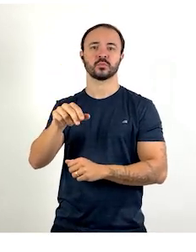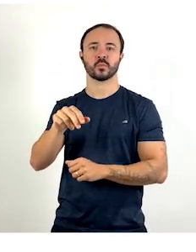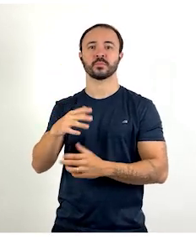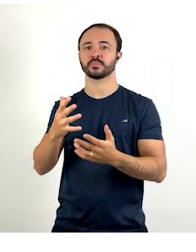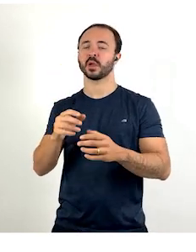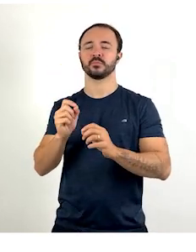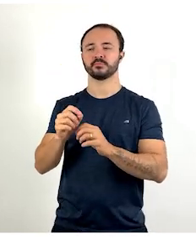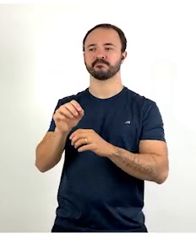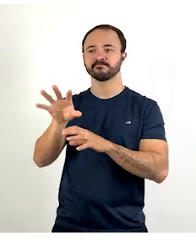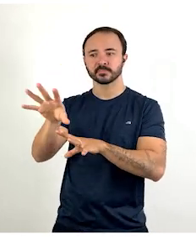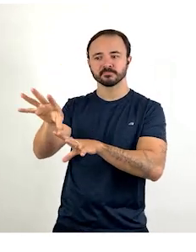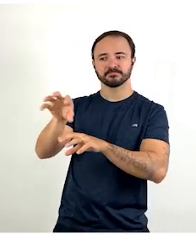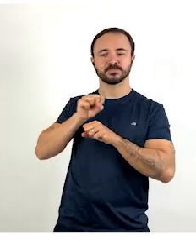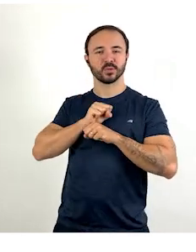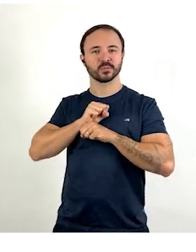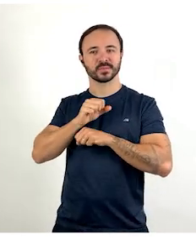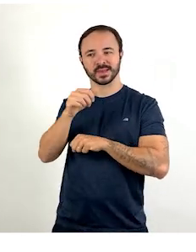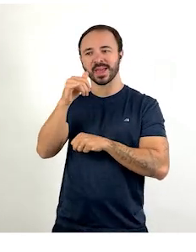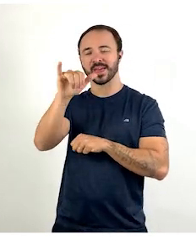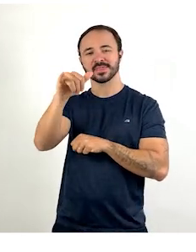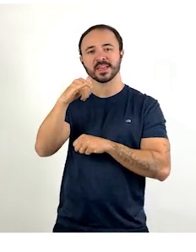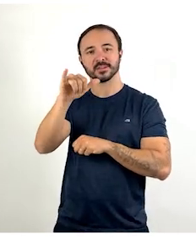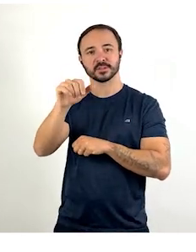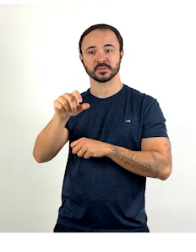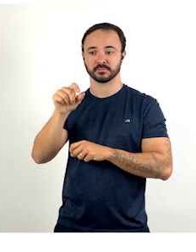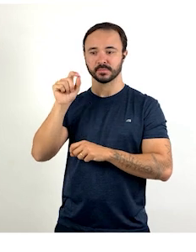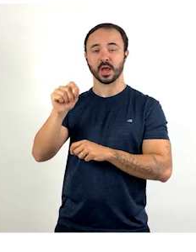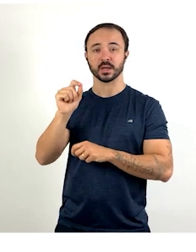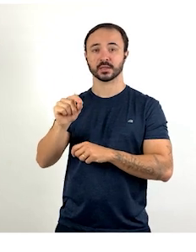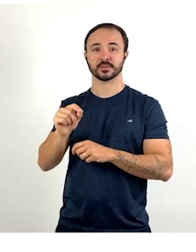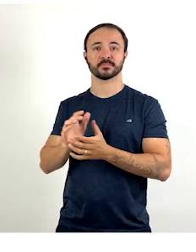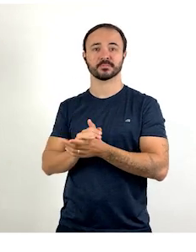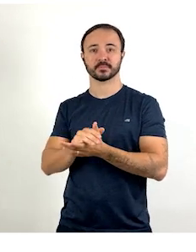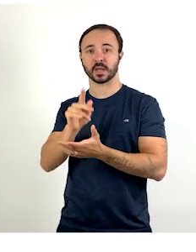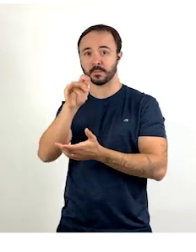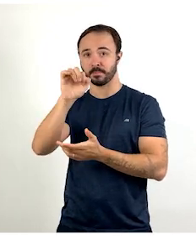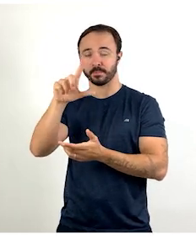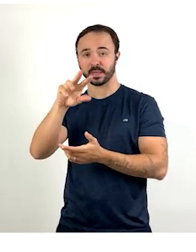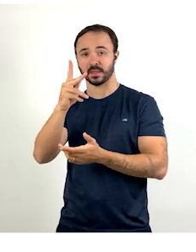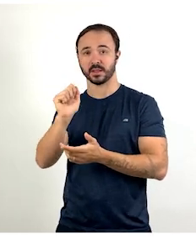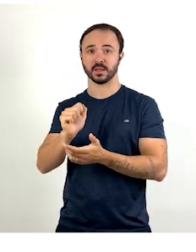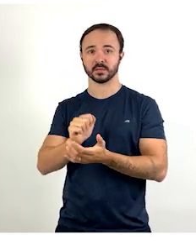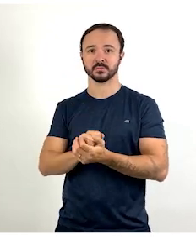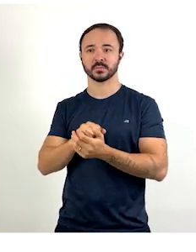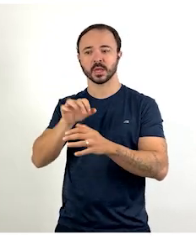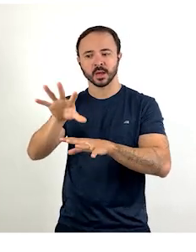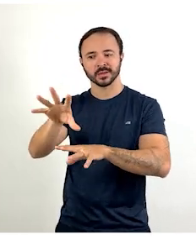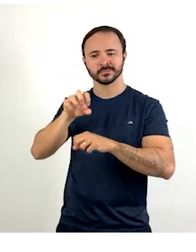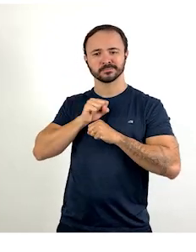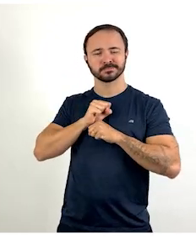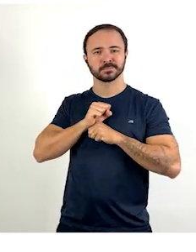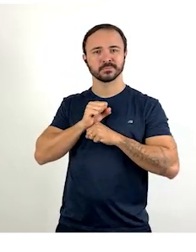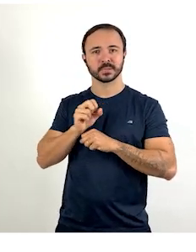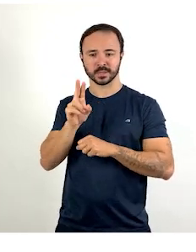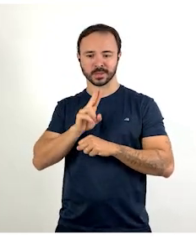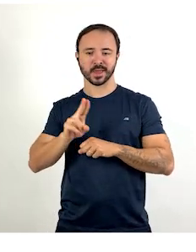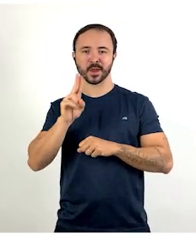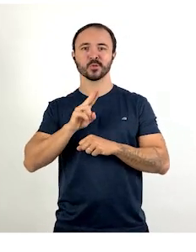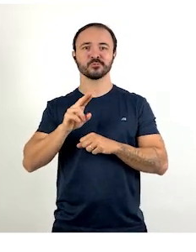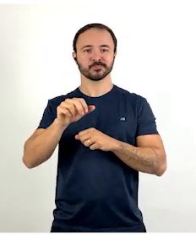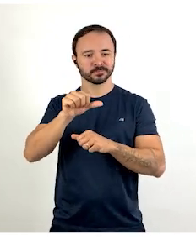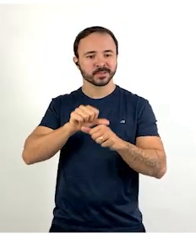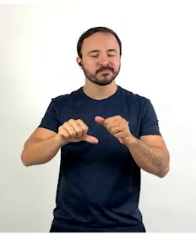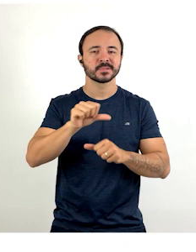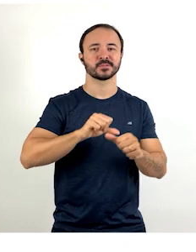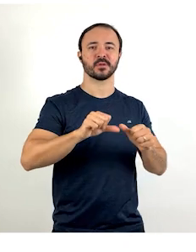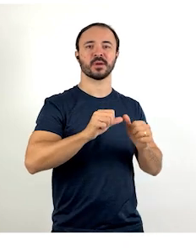captada. Então, nós temos a energia oferecida pela pilha, que é captada pelo sistema e utilizada por todos os